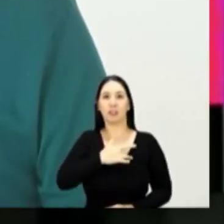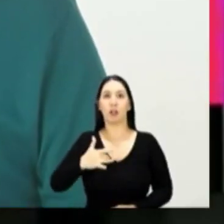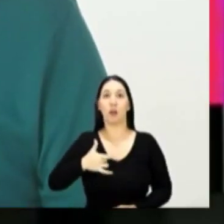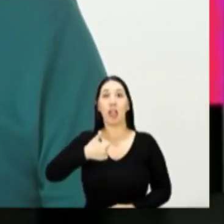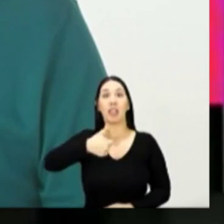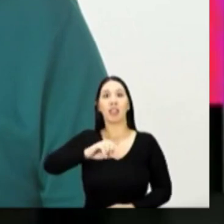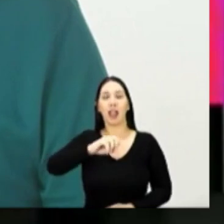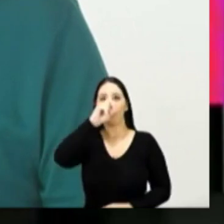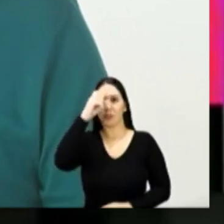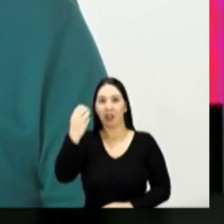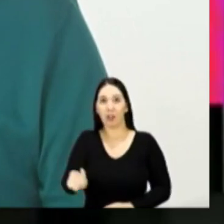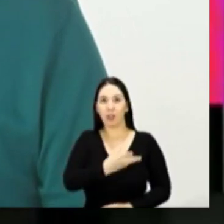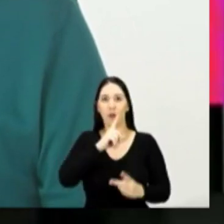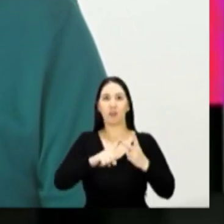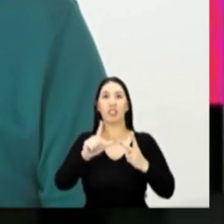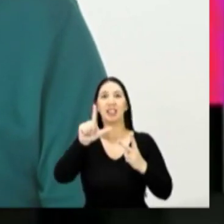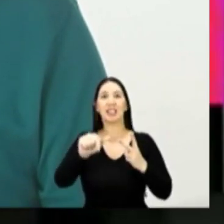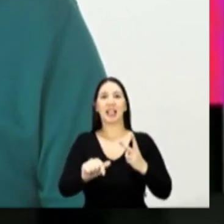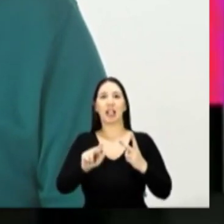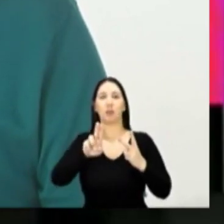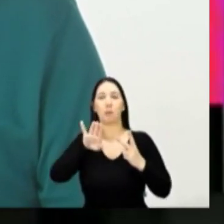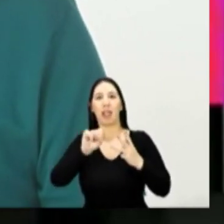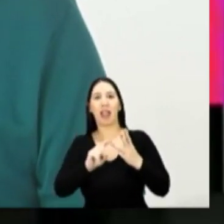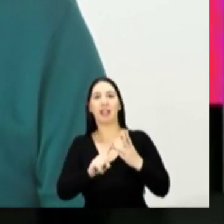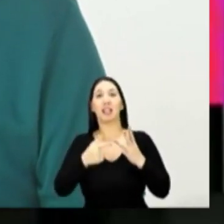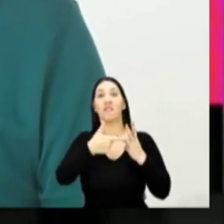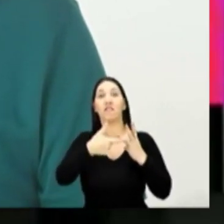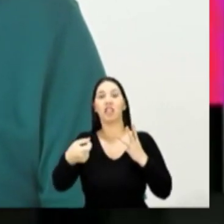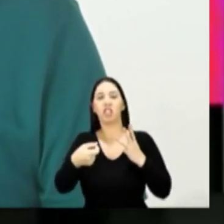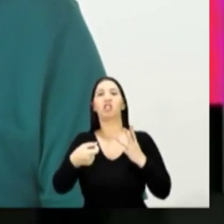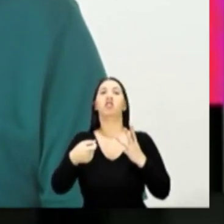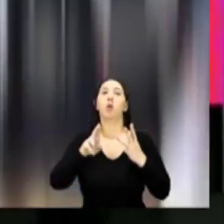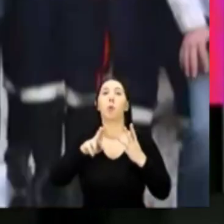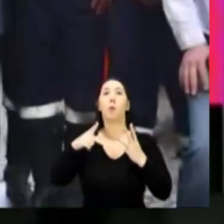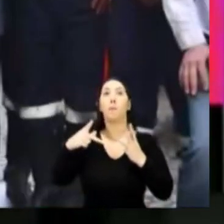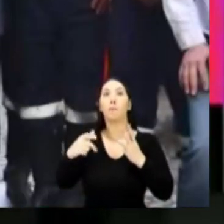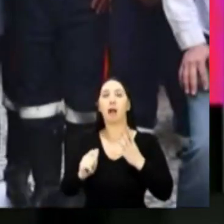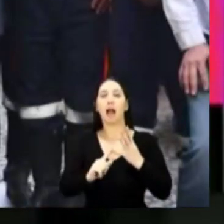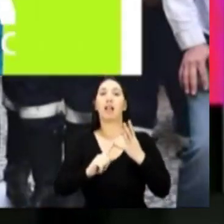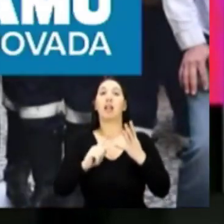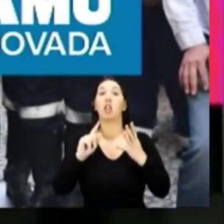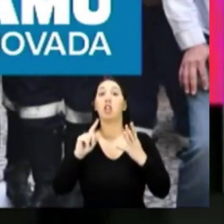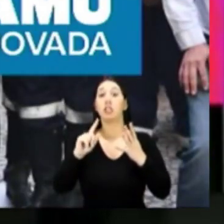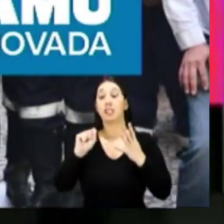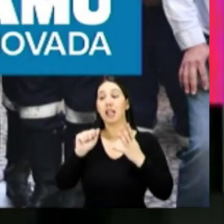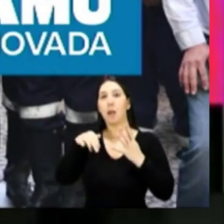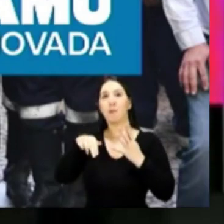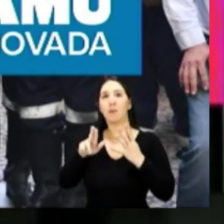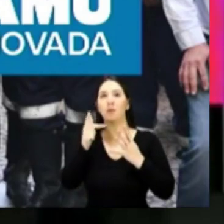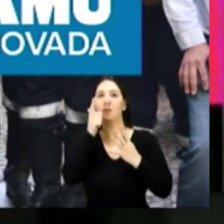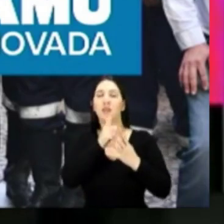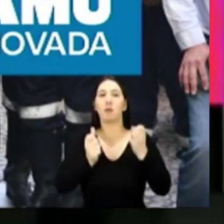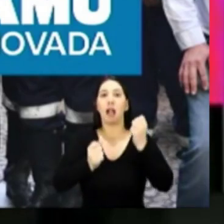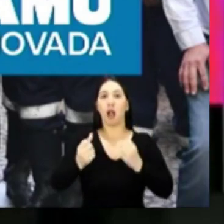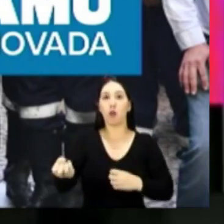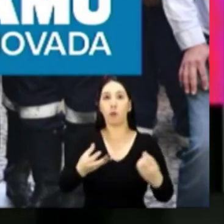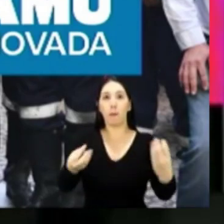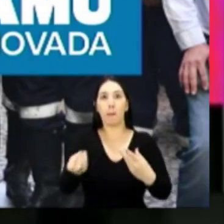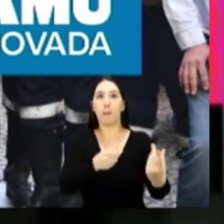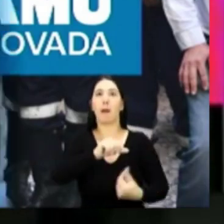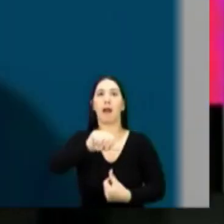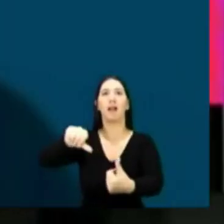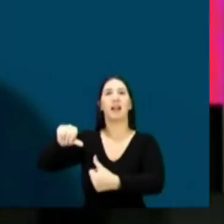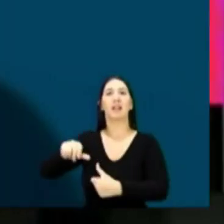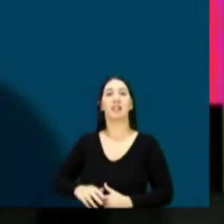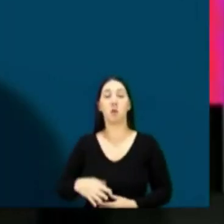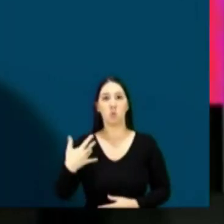entregou 10 hospitais, 17 UBSs, 20 UPAs e renovamos a frota do SAMU, que voltou a atender mais